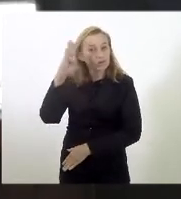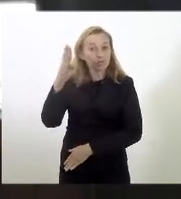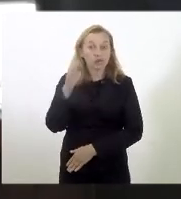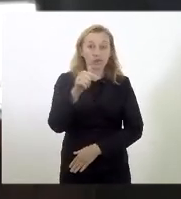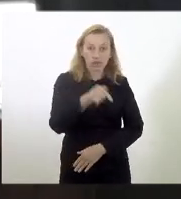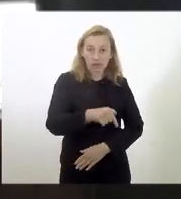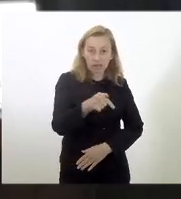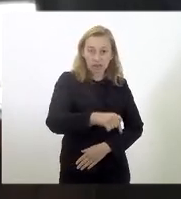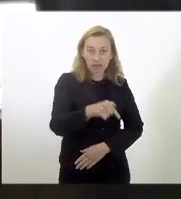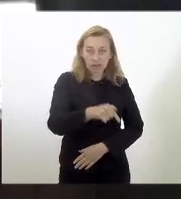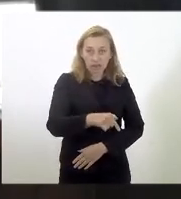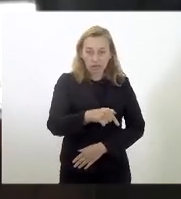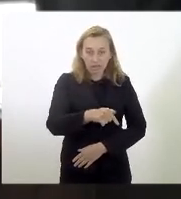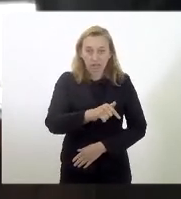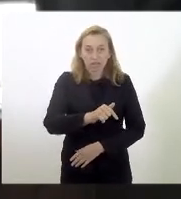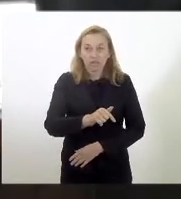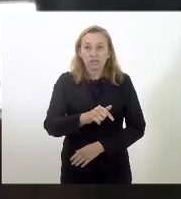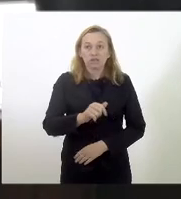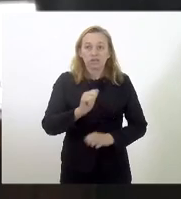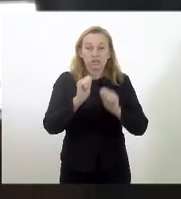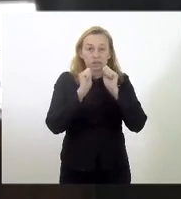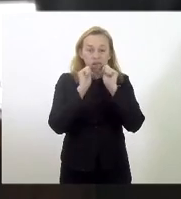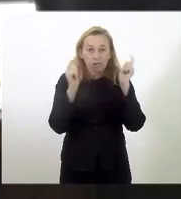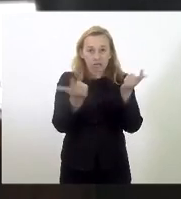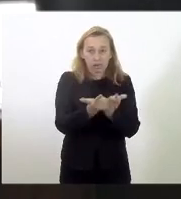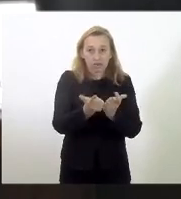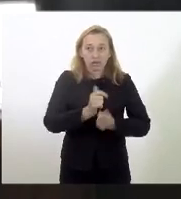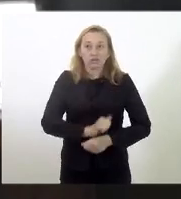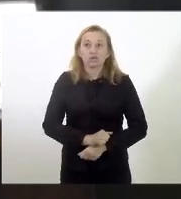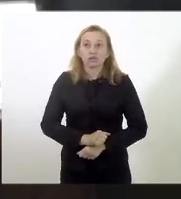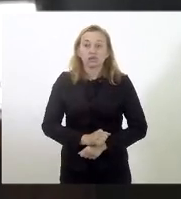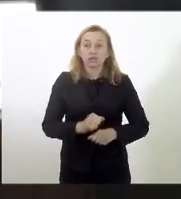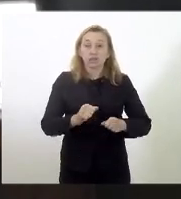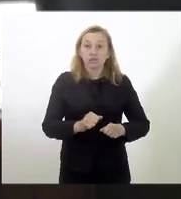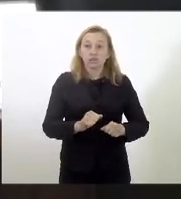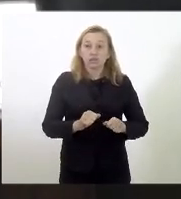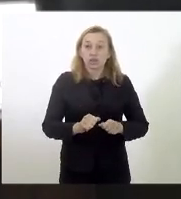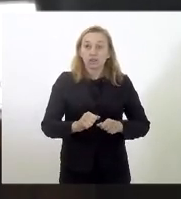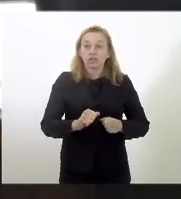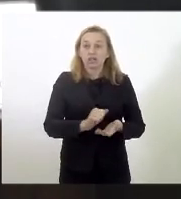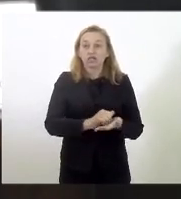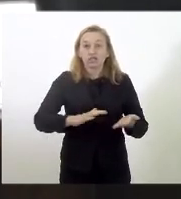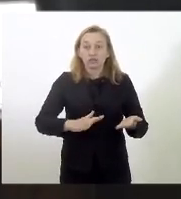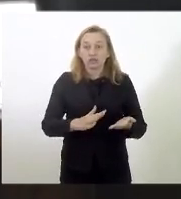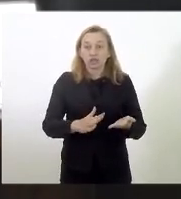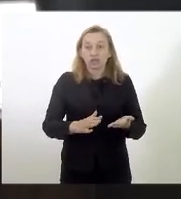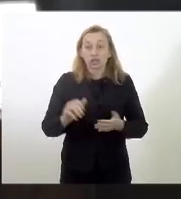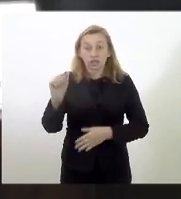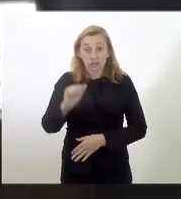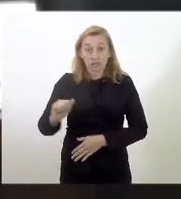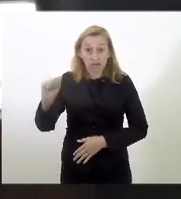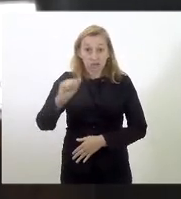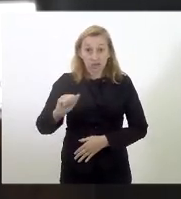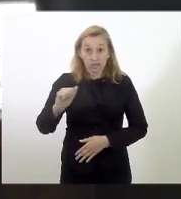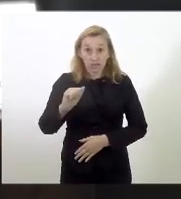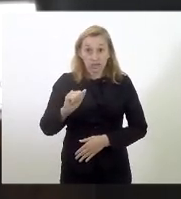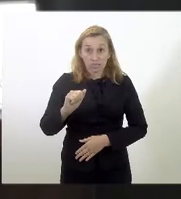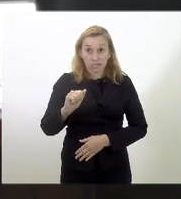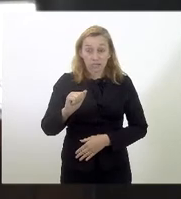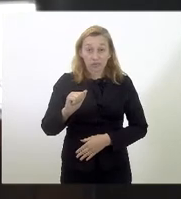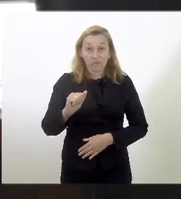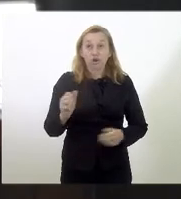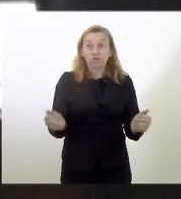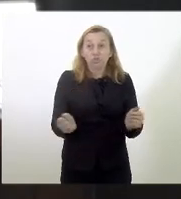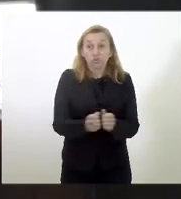aqui em relevo a Assembleia Legislativa, como atividade de assessoria parlamentar junto ao Legislativo